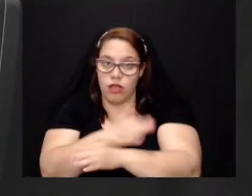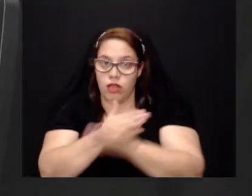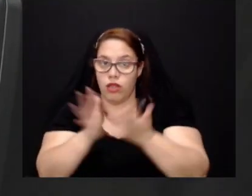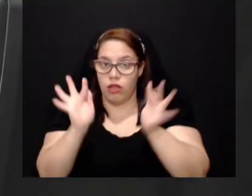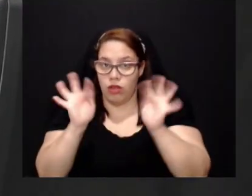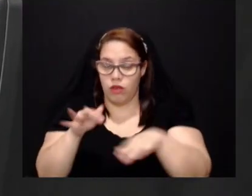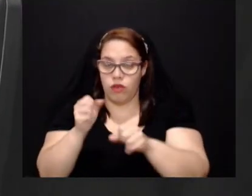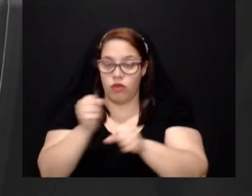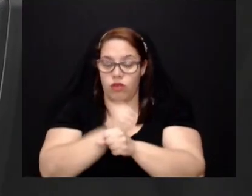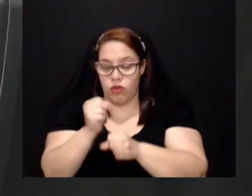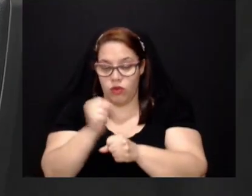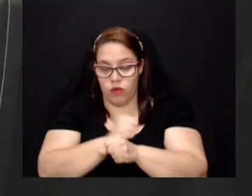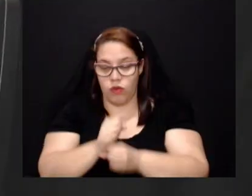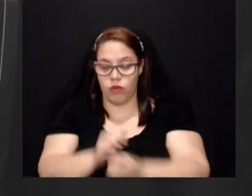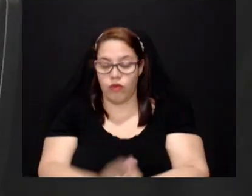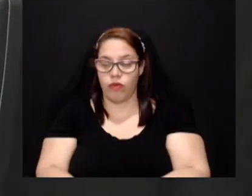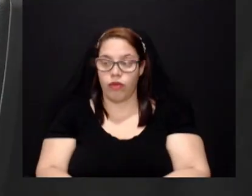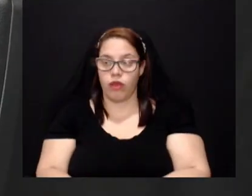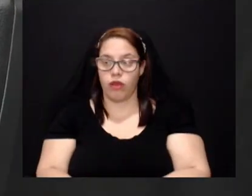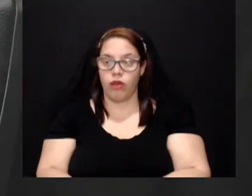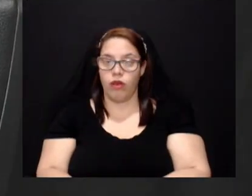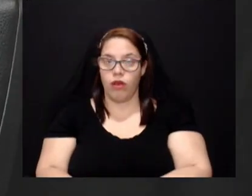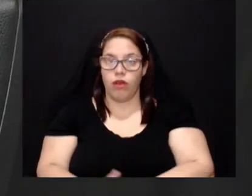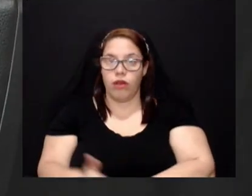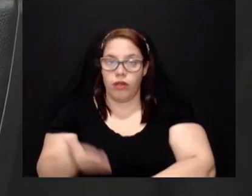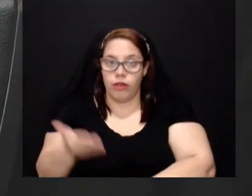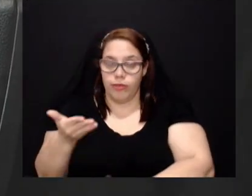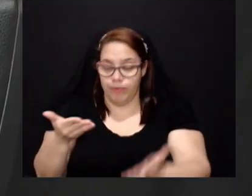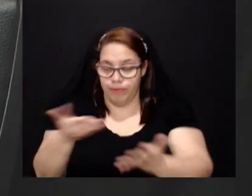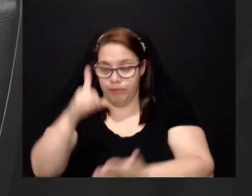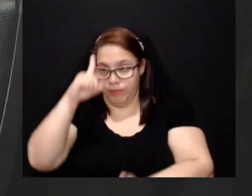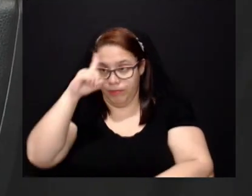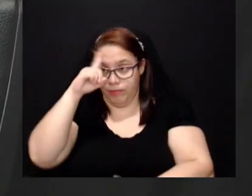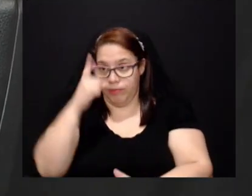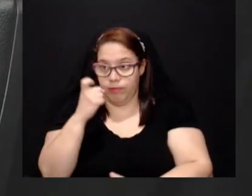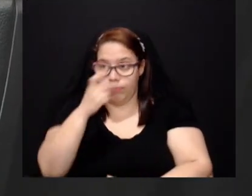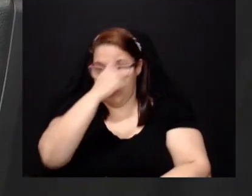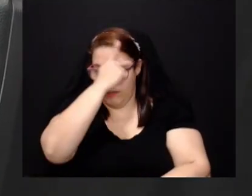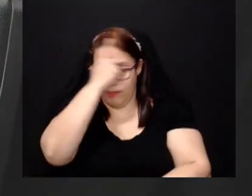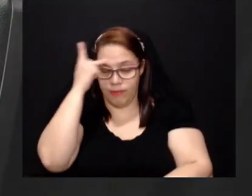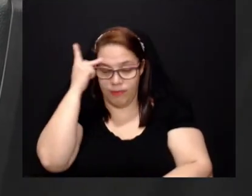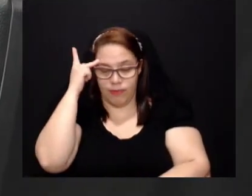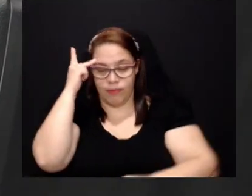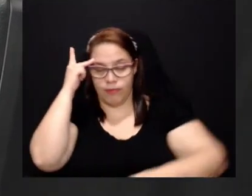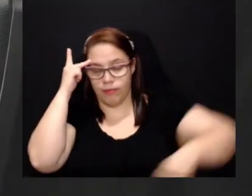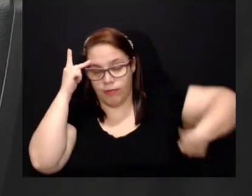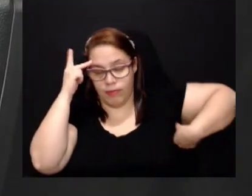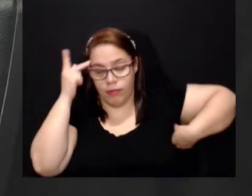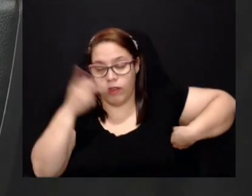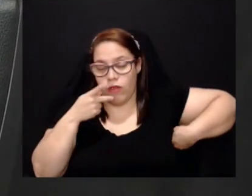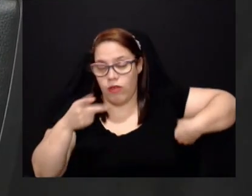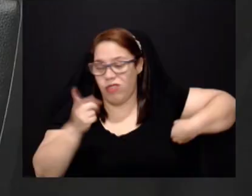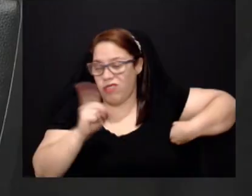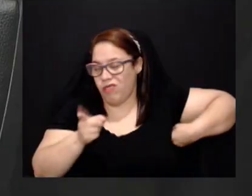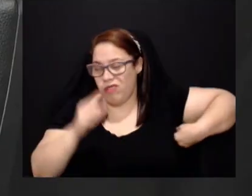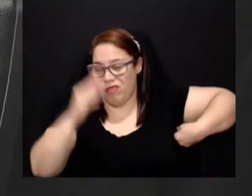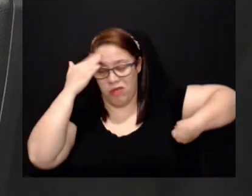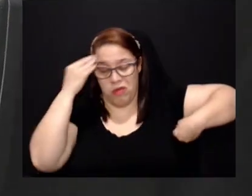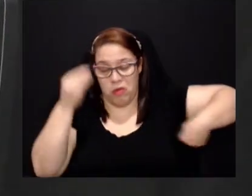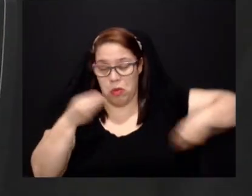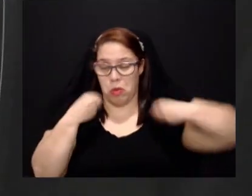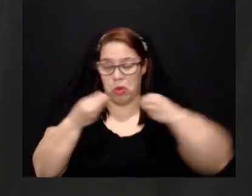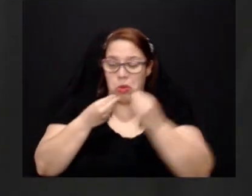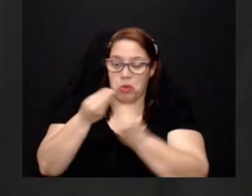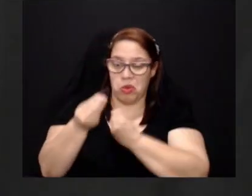né? Então, hoje em dia, alguém dizer que não sabe como lidar